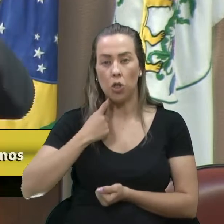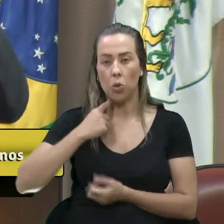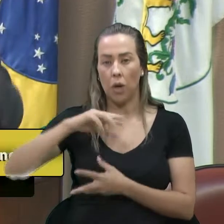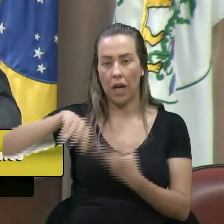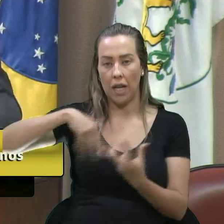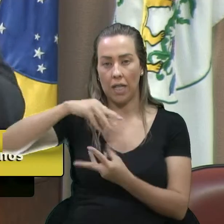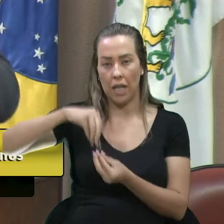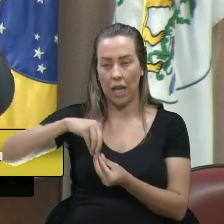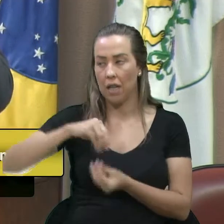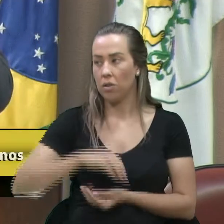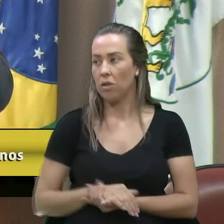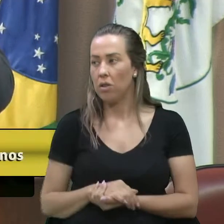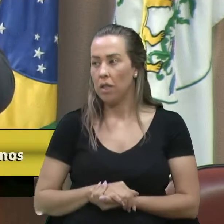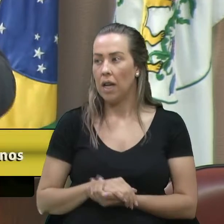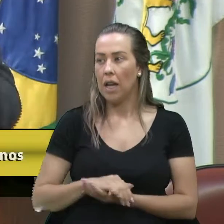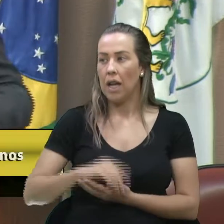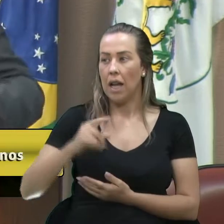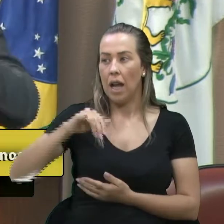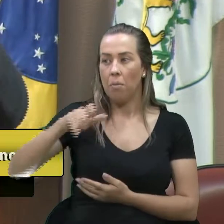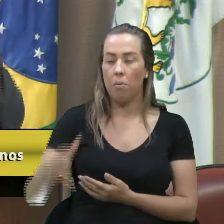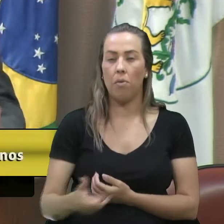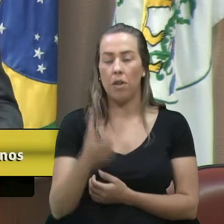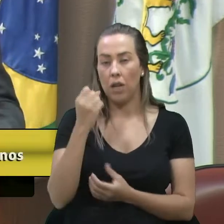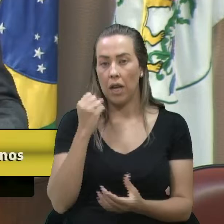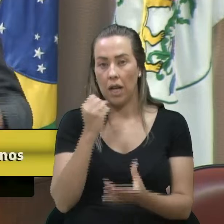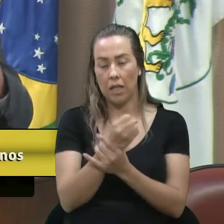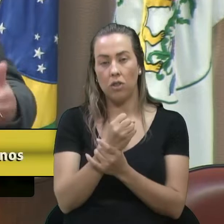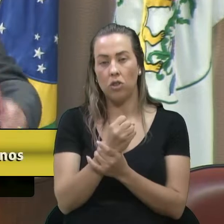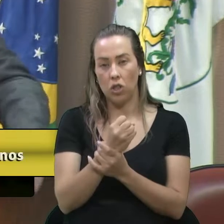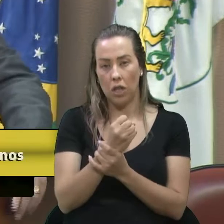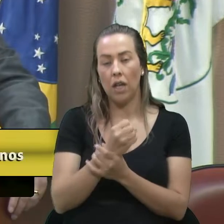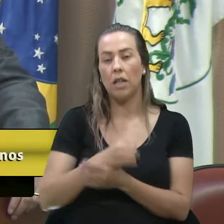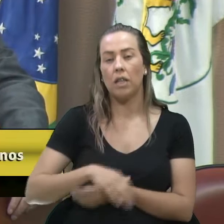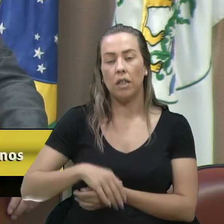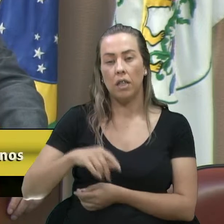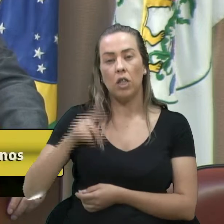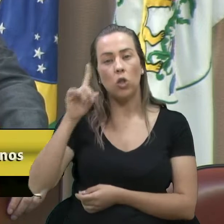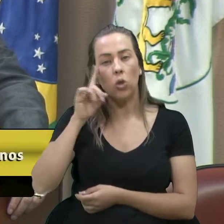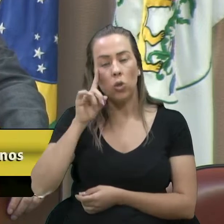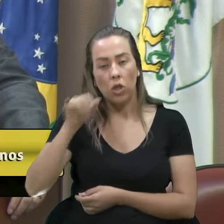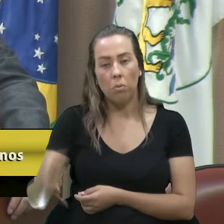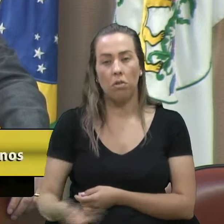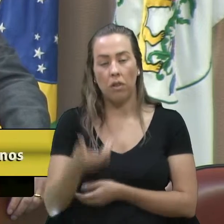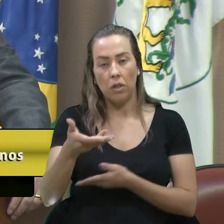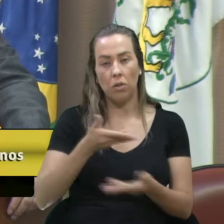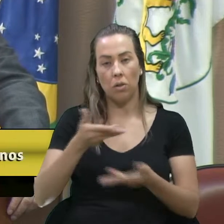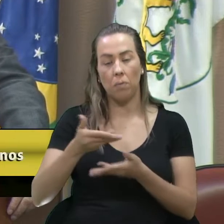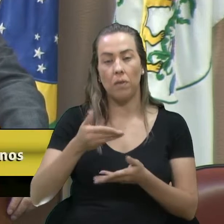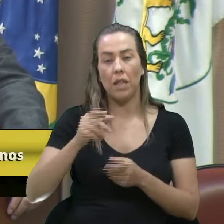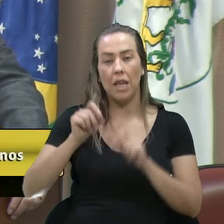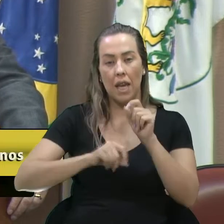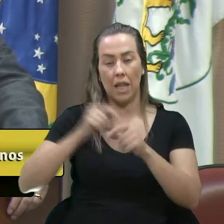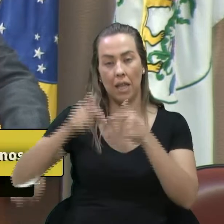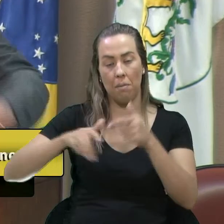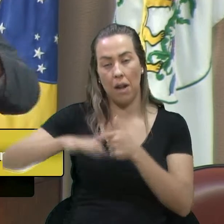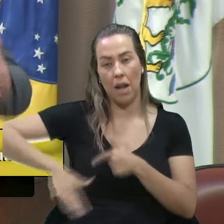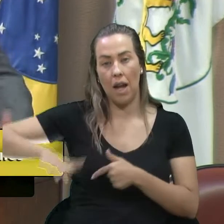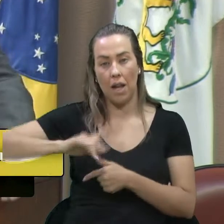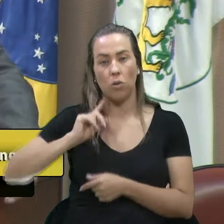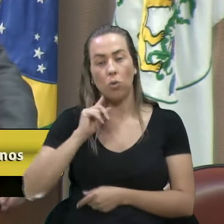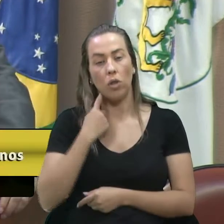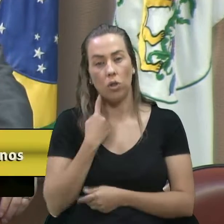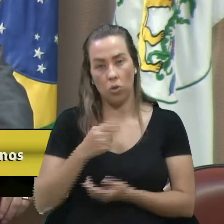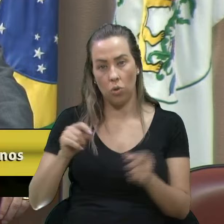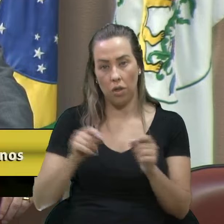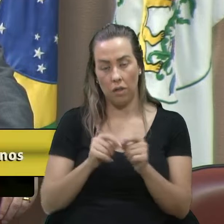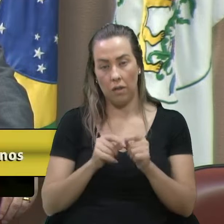é a promoção de garantia do pão nosso de cada dia aos recicladores que